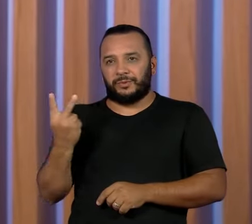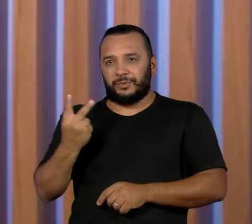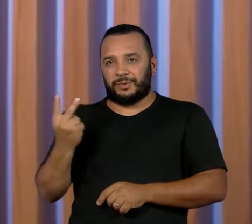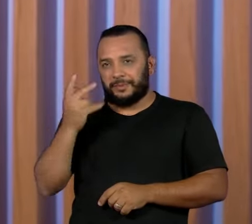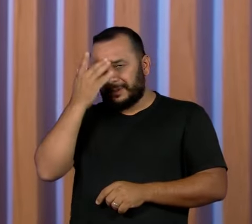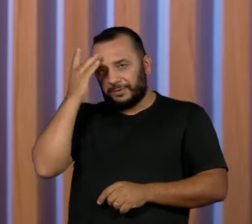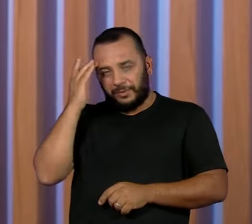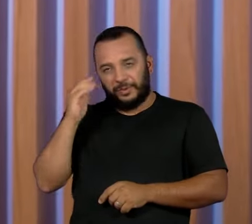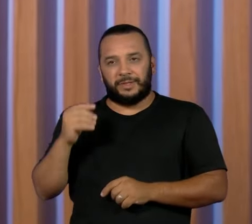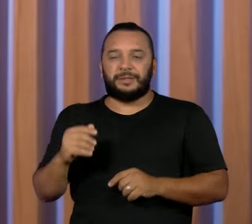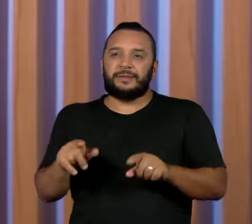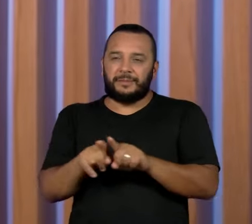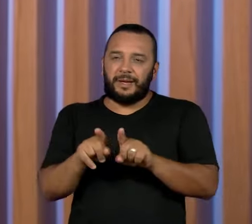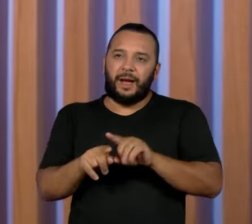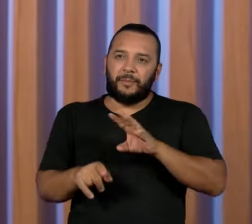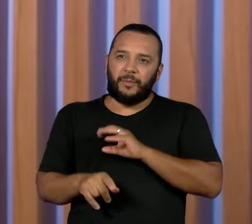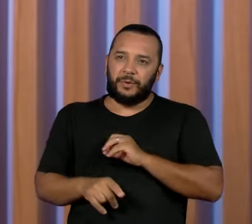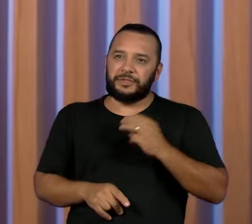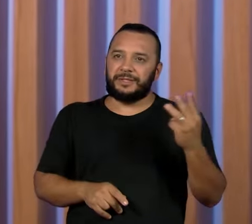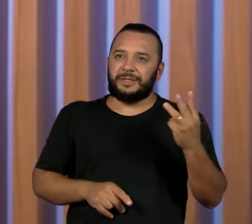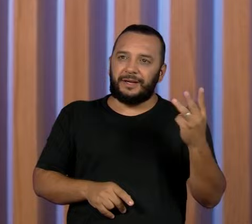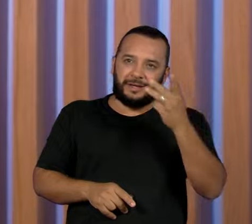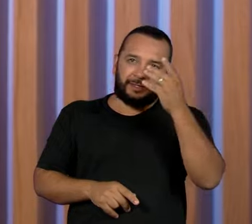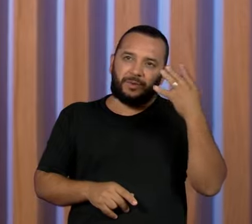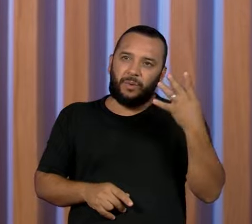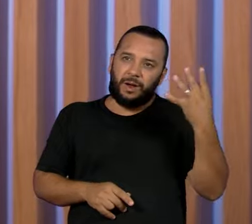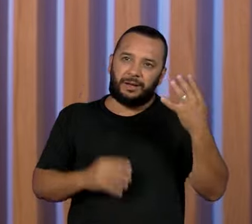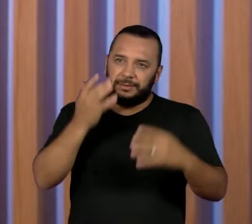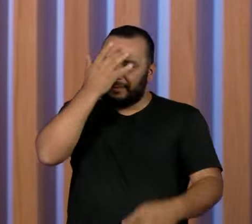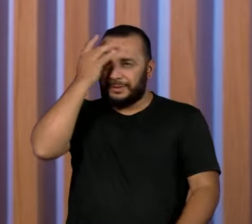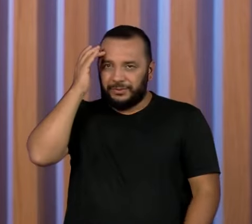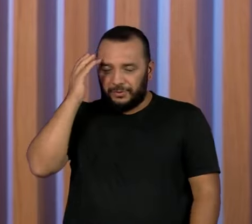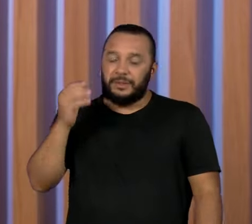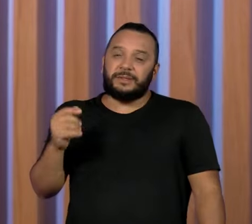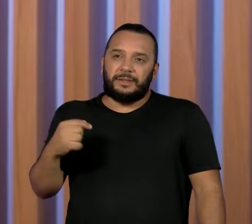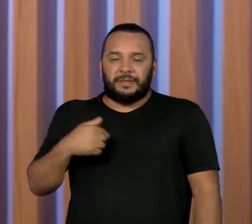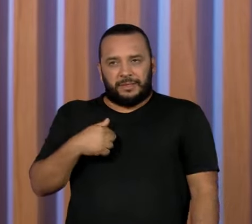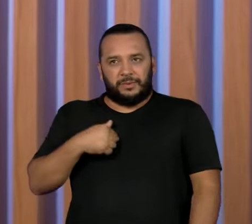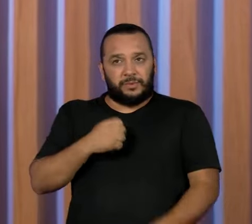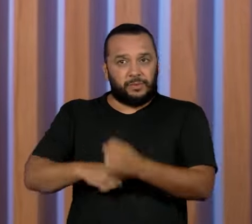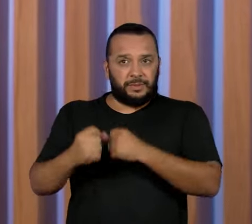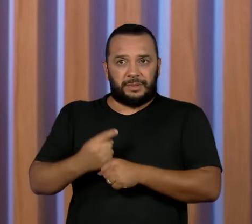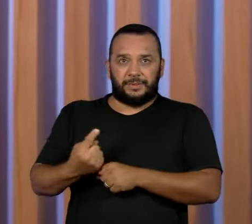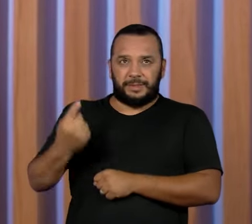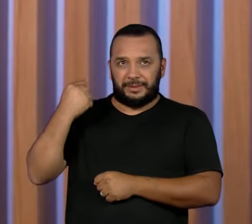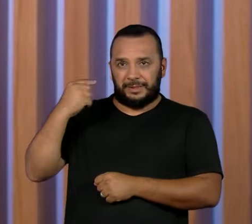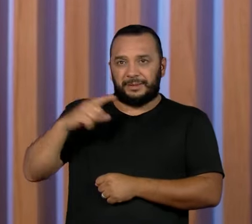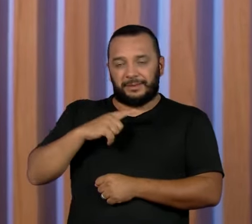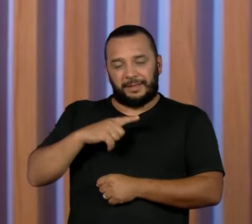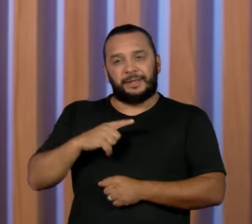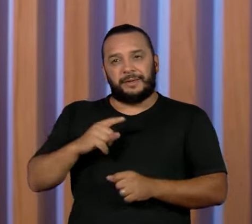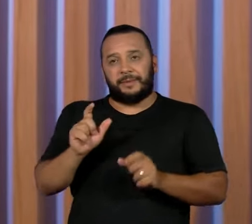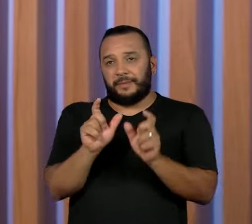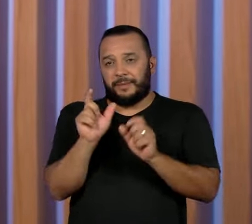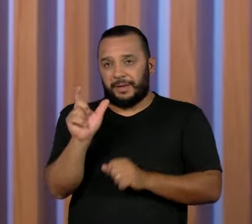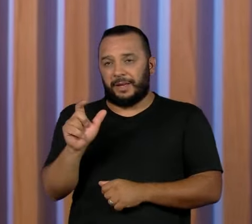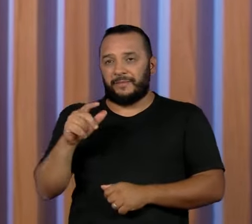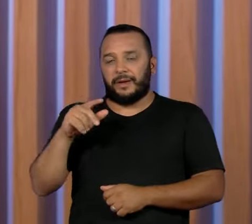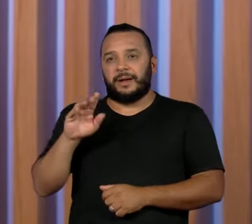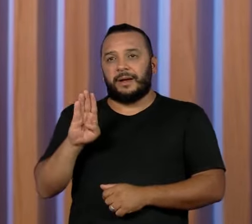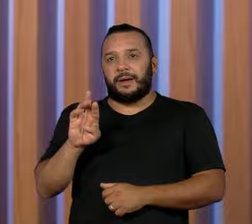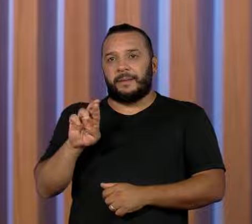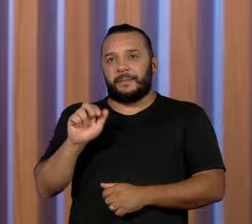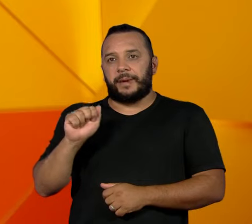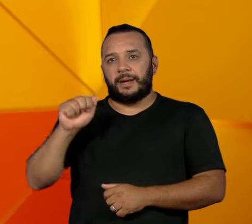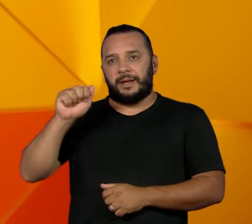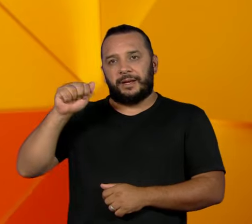gente usa para isso, para interpretar e entender? Eu cunhei um neologismo, o ano passado, que chama brancogamia. Que fala é como